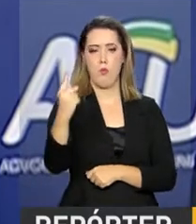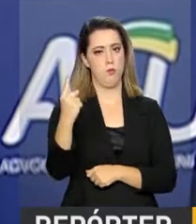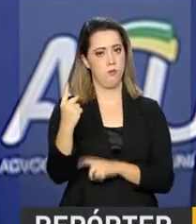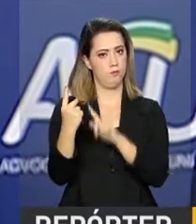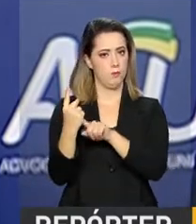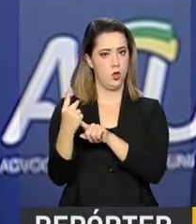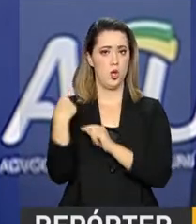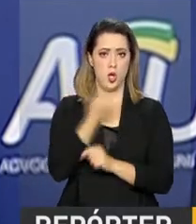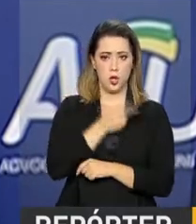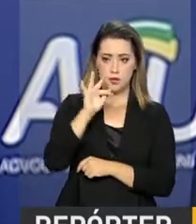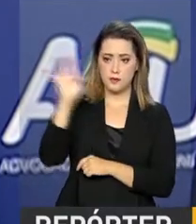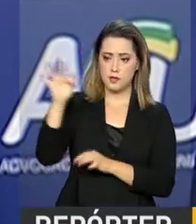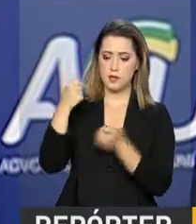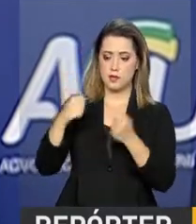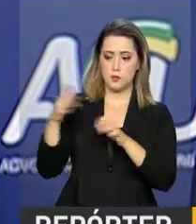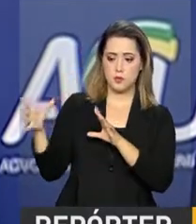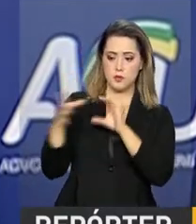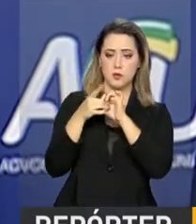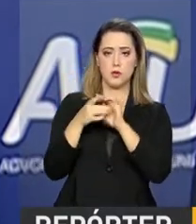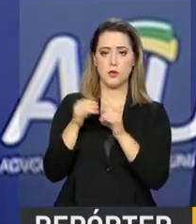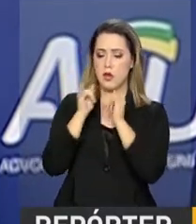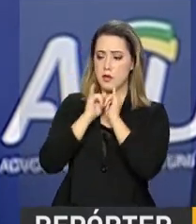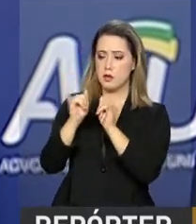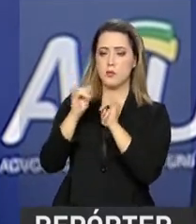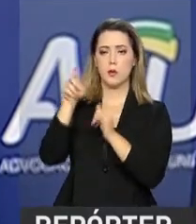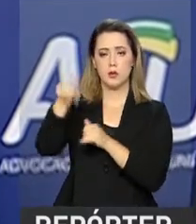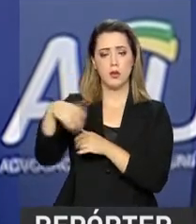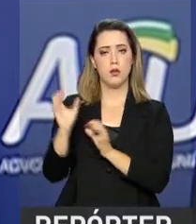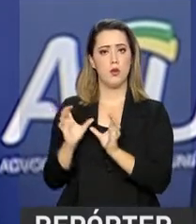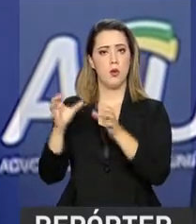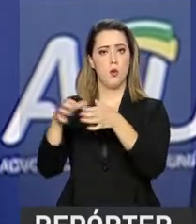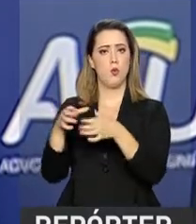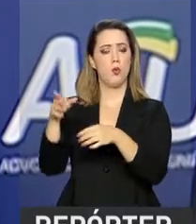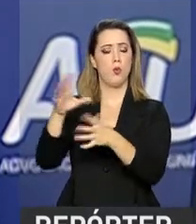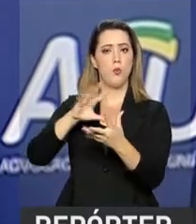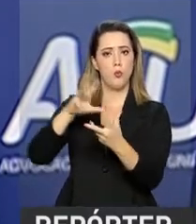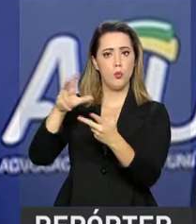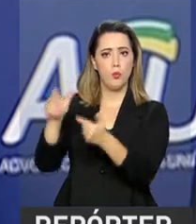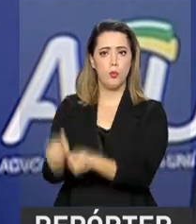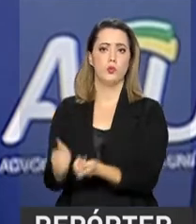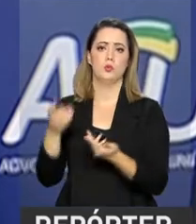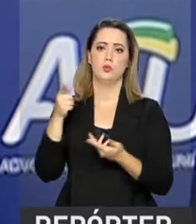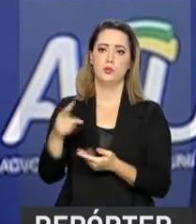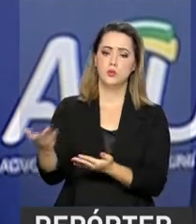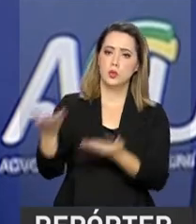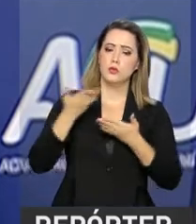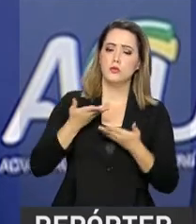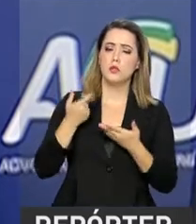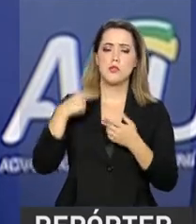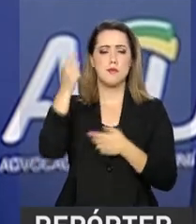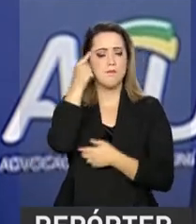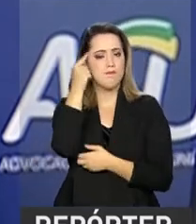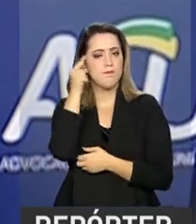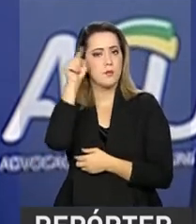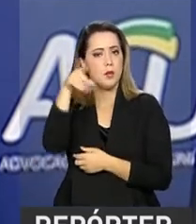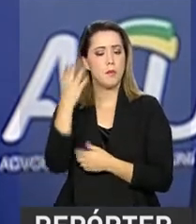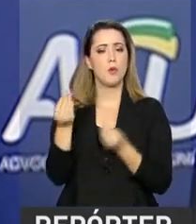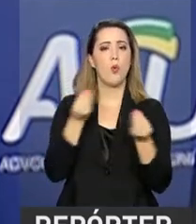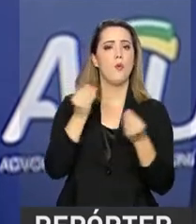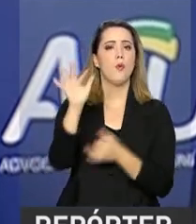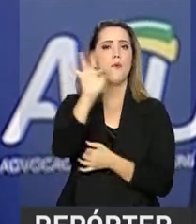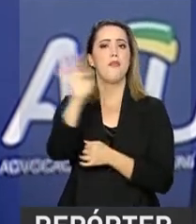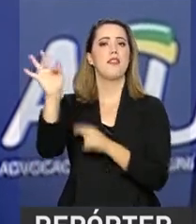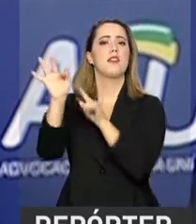deve dar a resposta à comunidade internacional que de fato ele merece trazendo e refletindo exatamente federalismo de